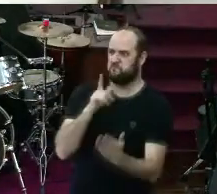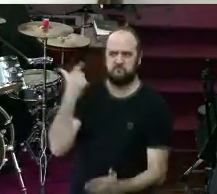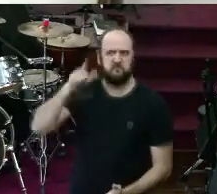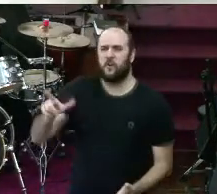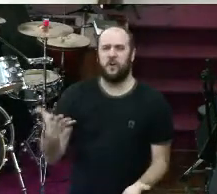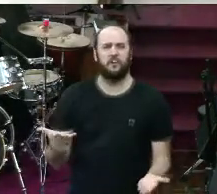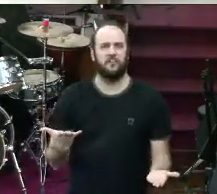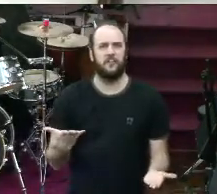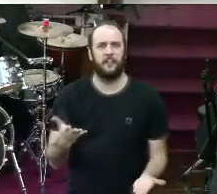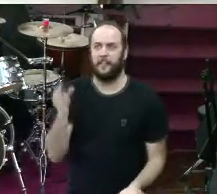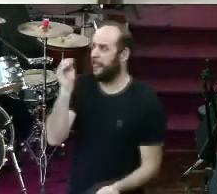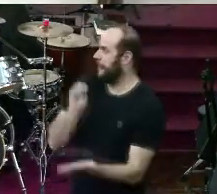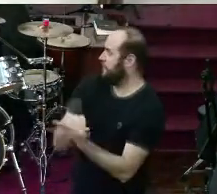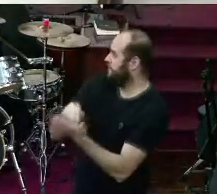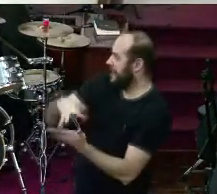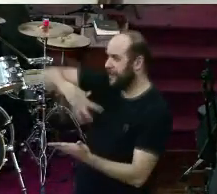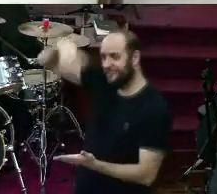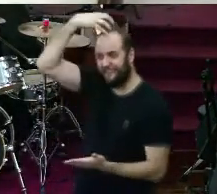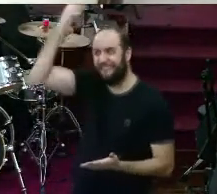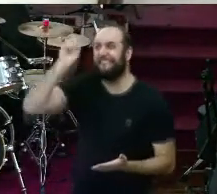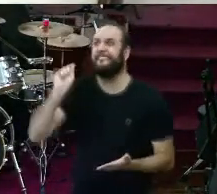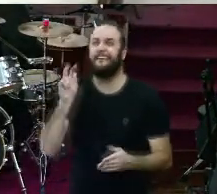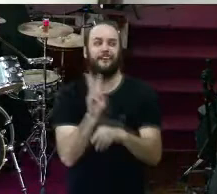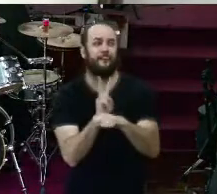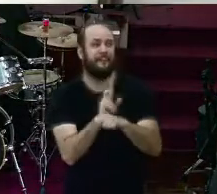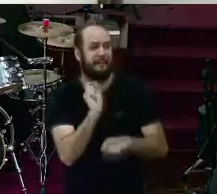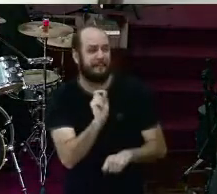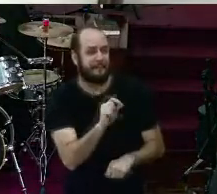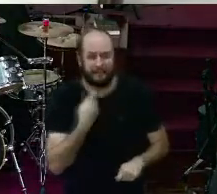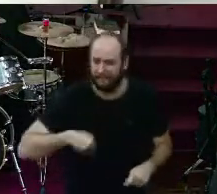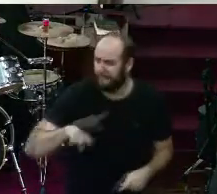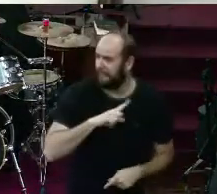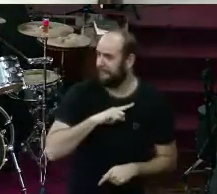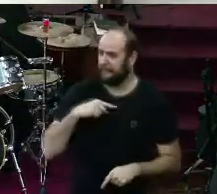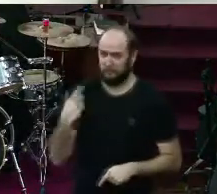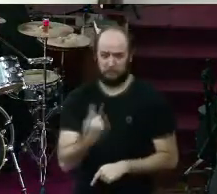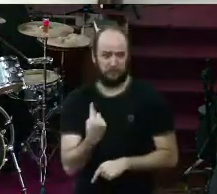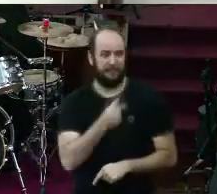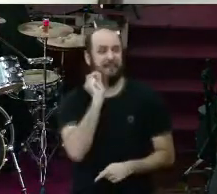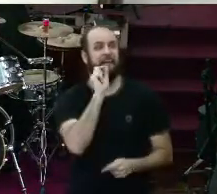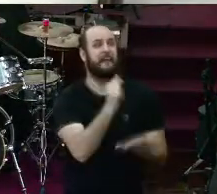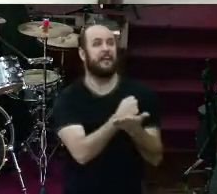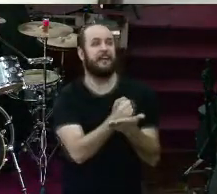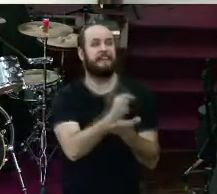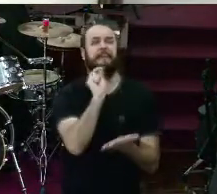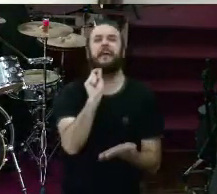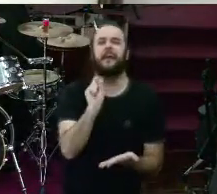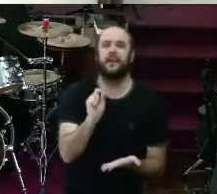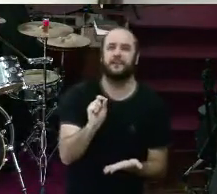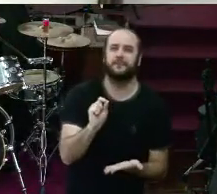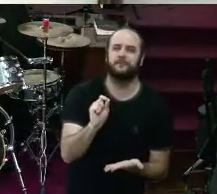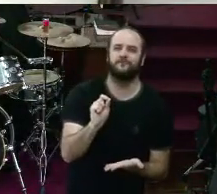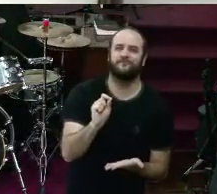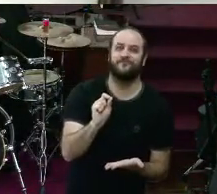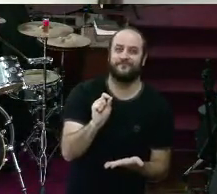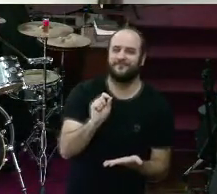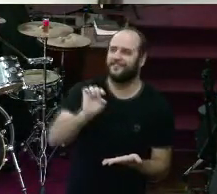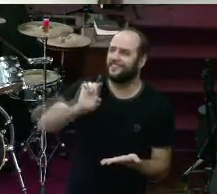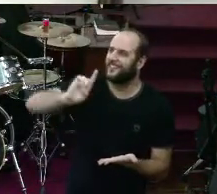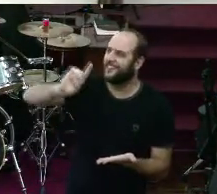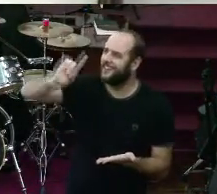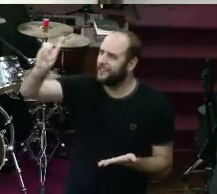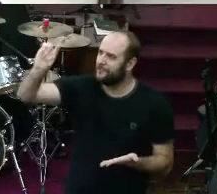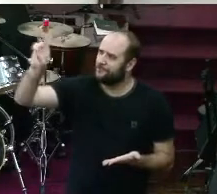aqui, quem vai cuidar de nós? Quem está no controle? E Deus responde